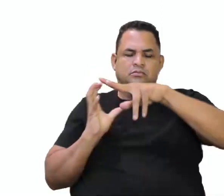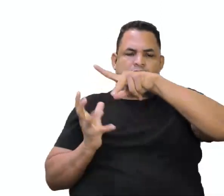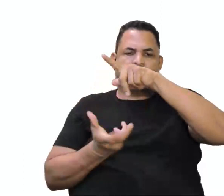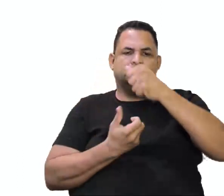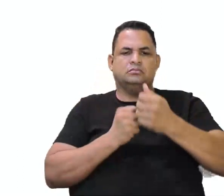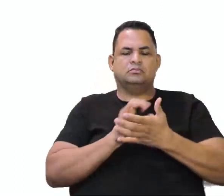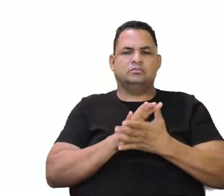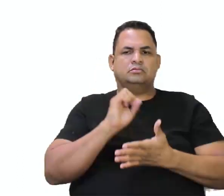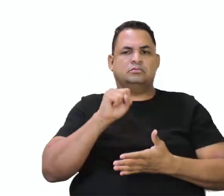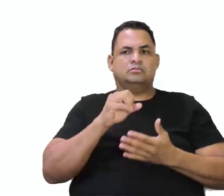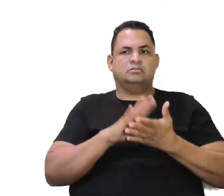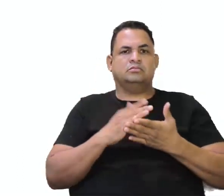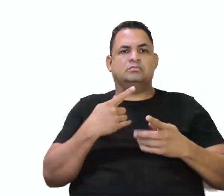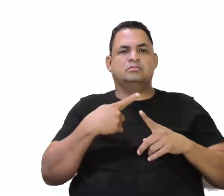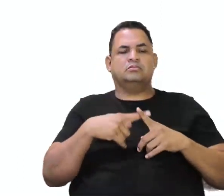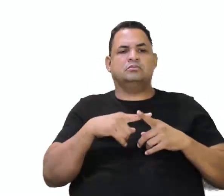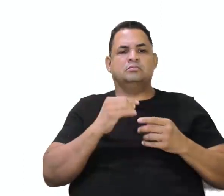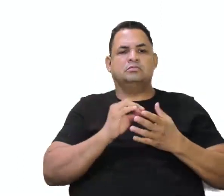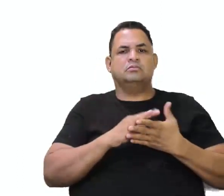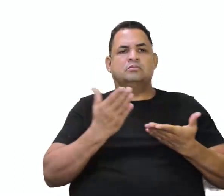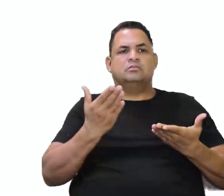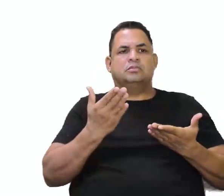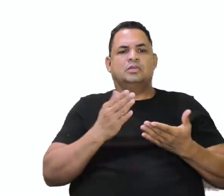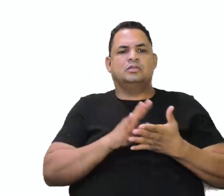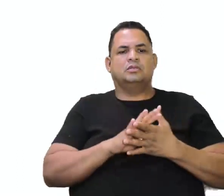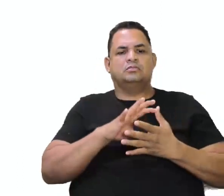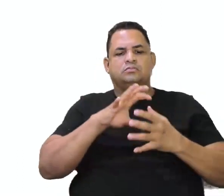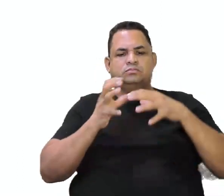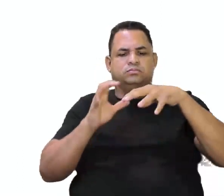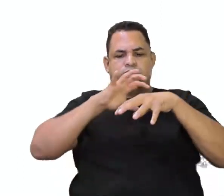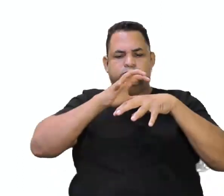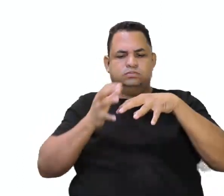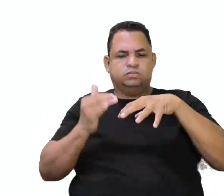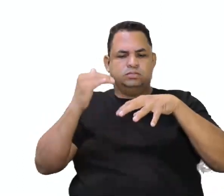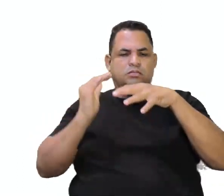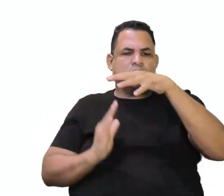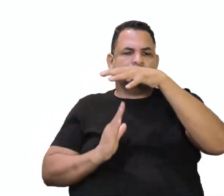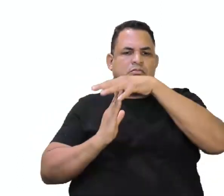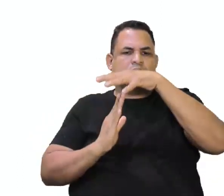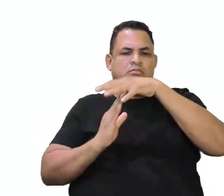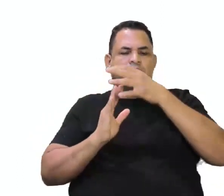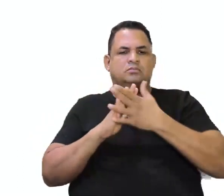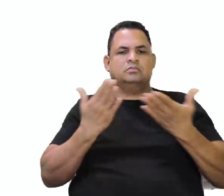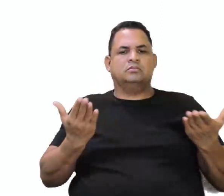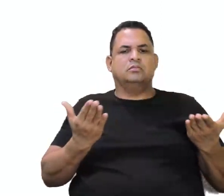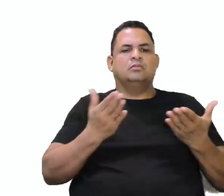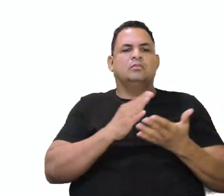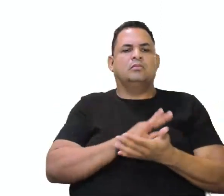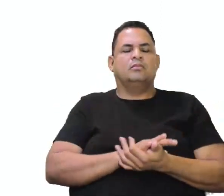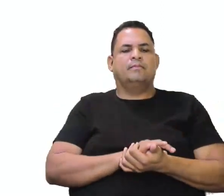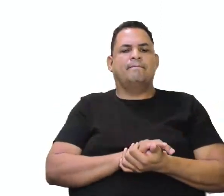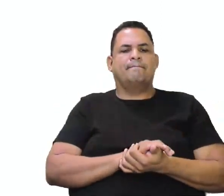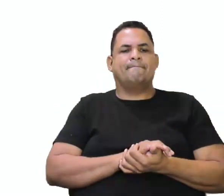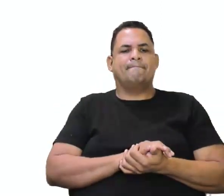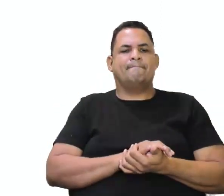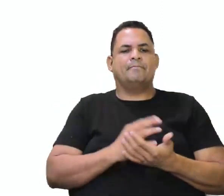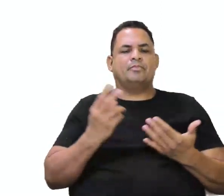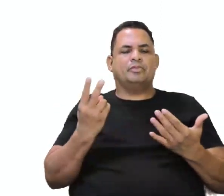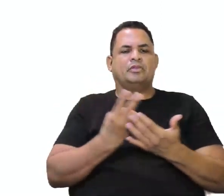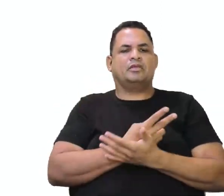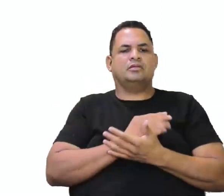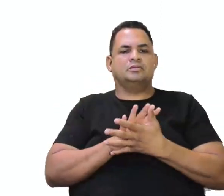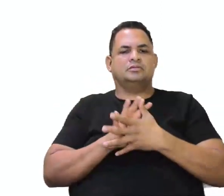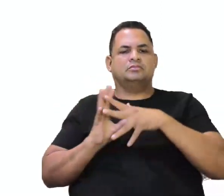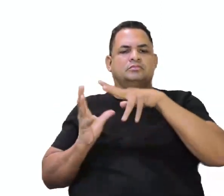planeta, sim, porque eles vão lá aumentar o potencial de efeito estufa, ocasionando, então, o